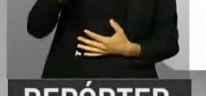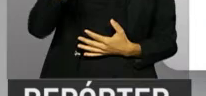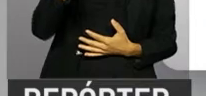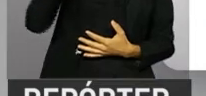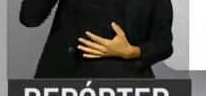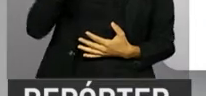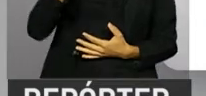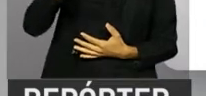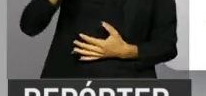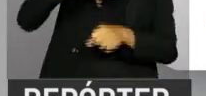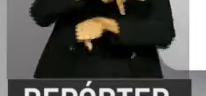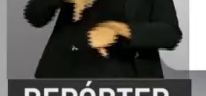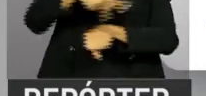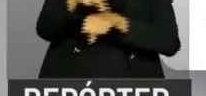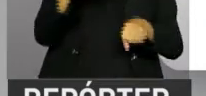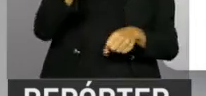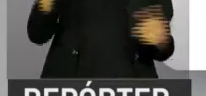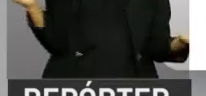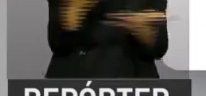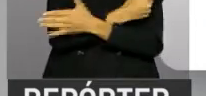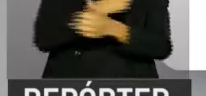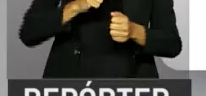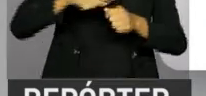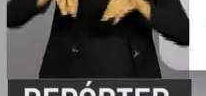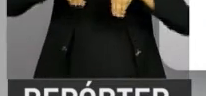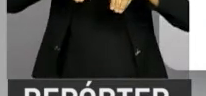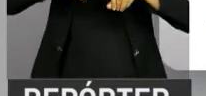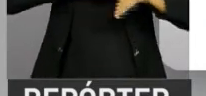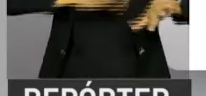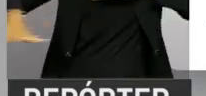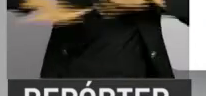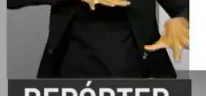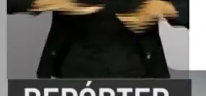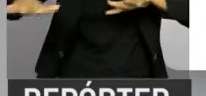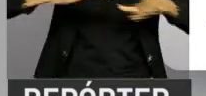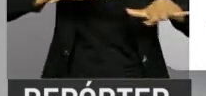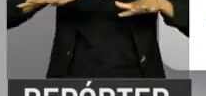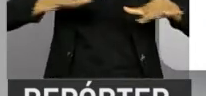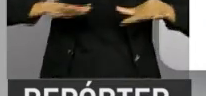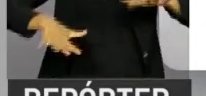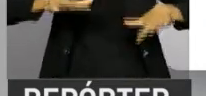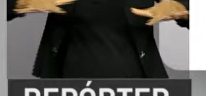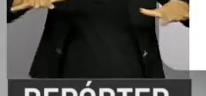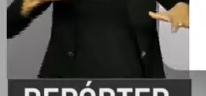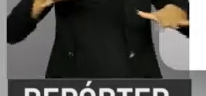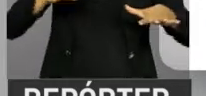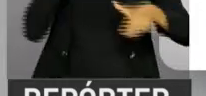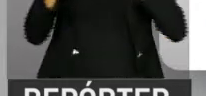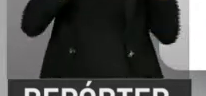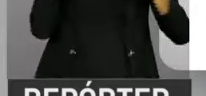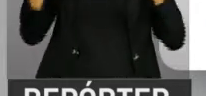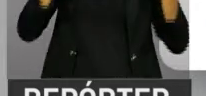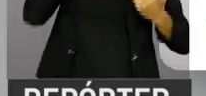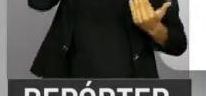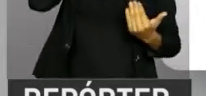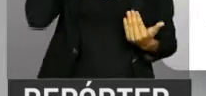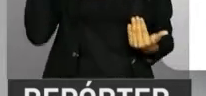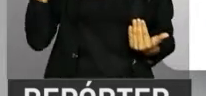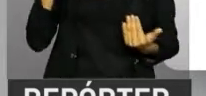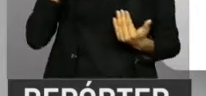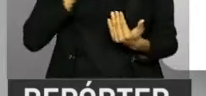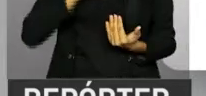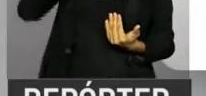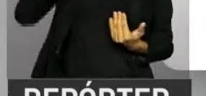de terra provocados por fortes chuvas que deixaram mais de 200 mortos e centenas de feridos e